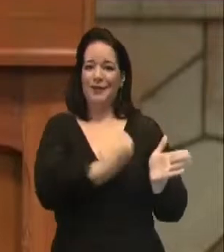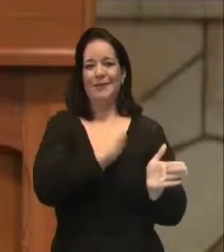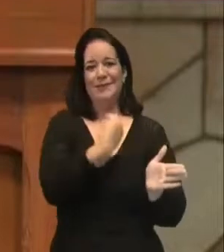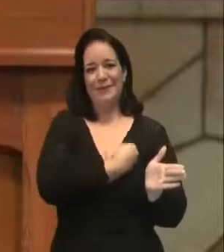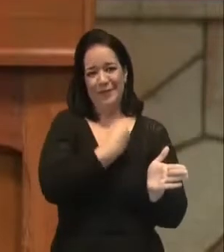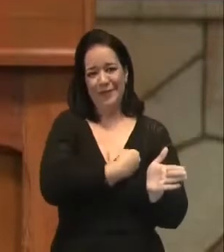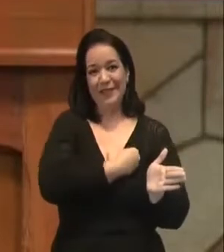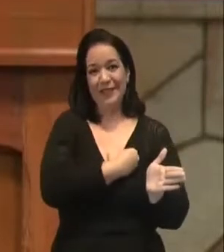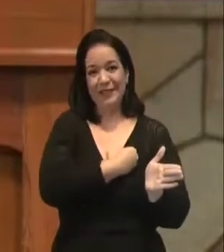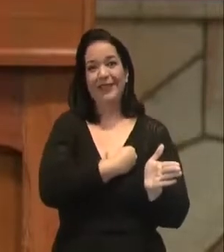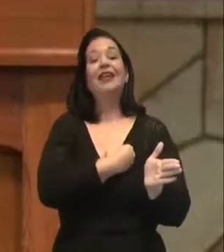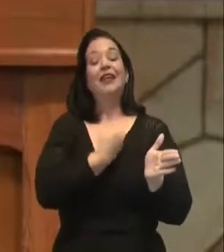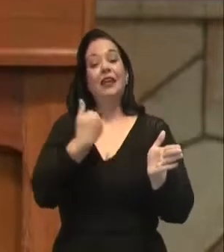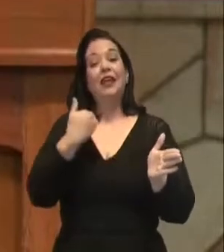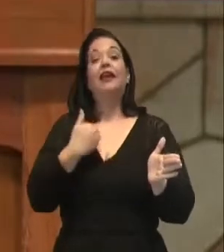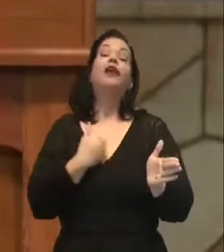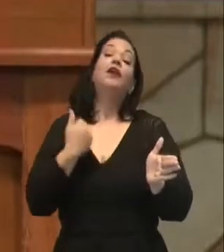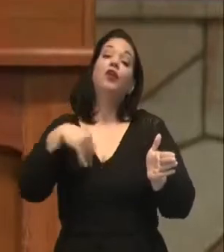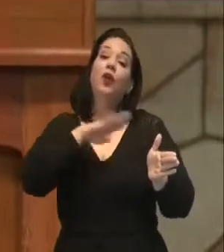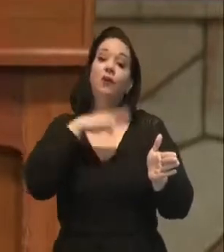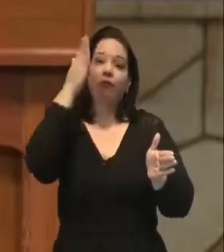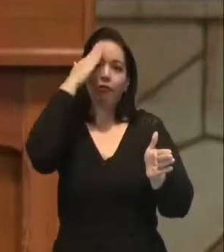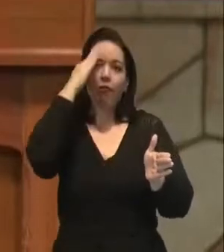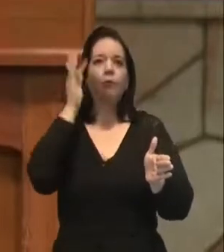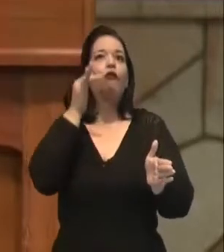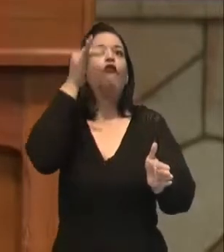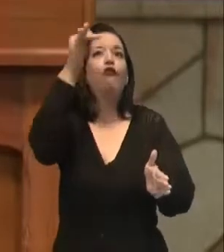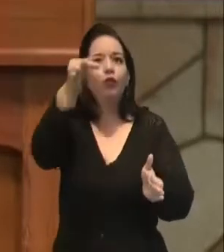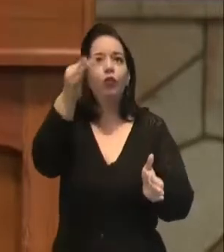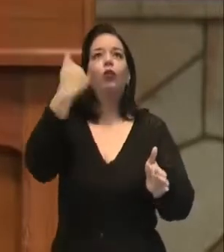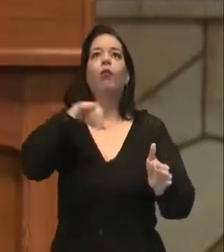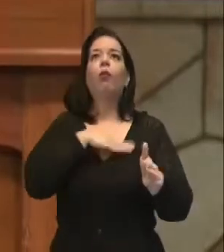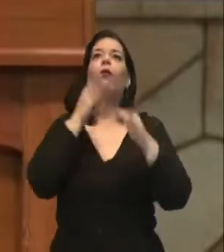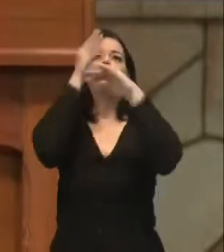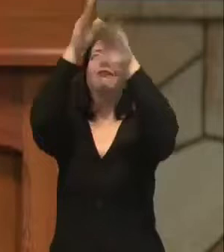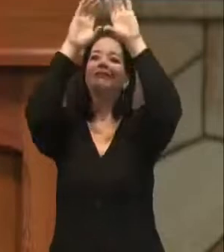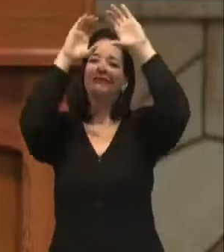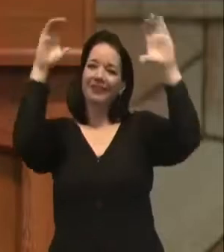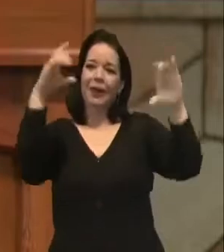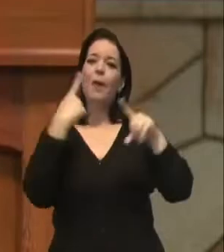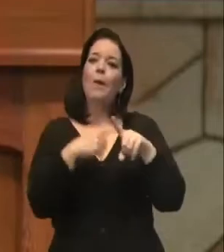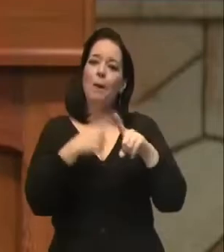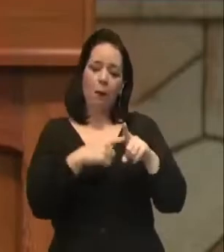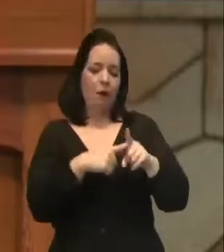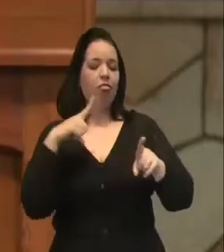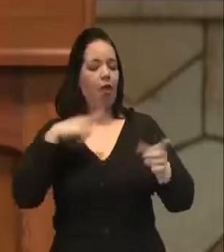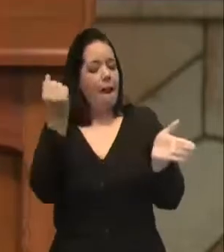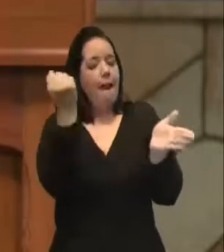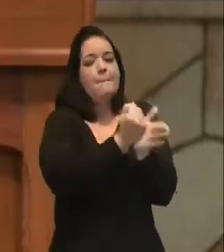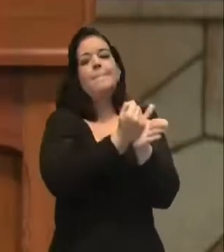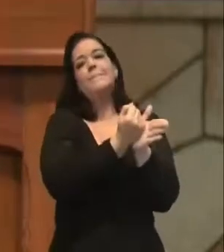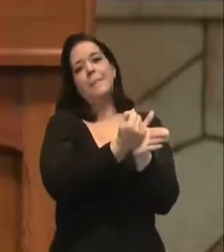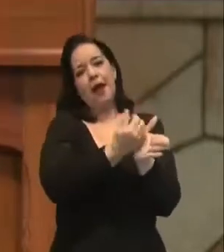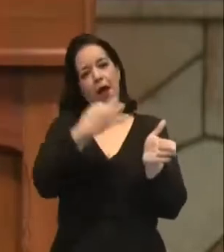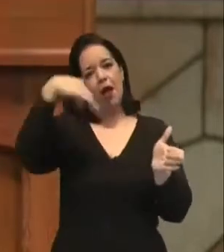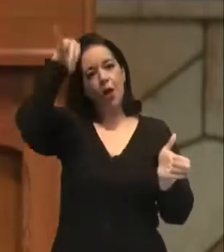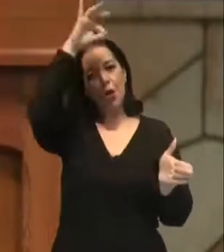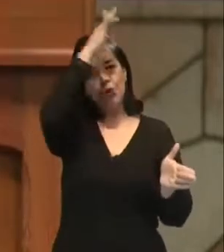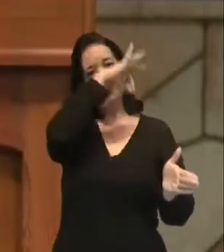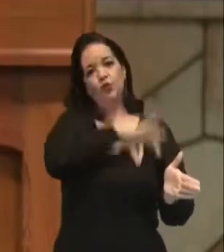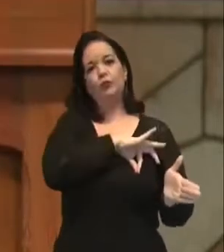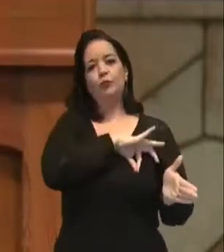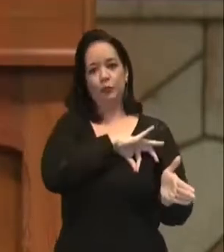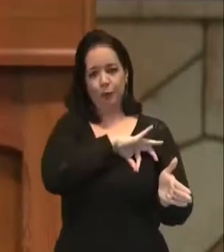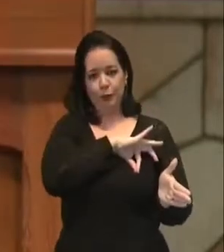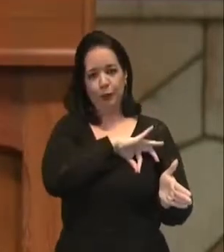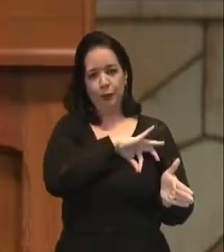Deus deixou empenhado para a nossa redenção, para que a sua promessa para a nossa